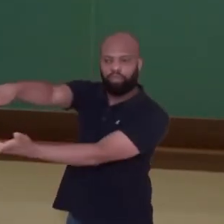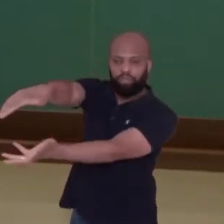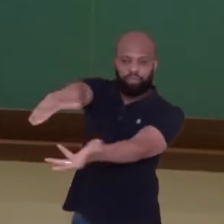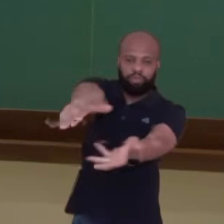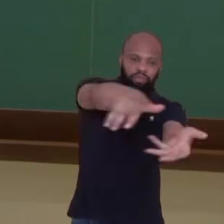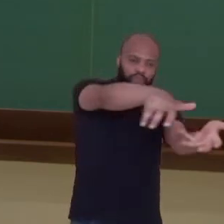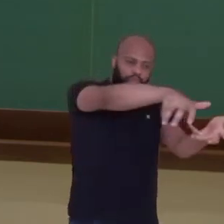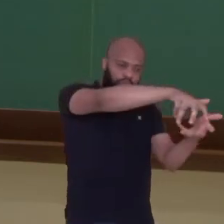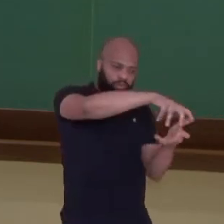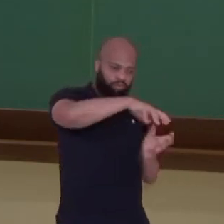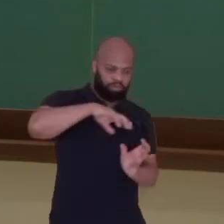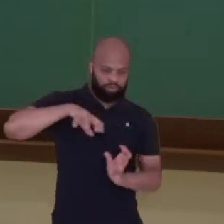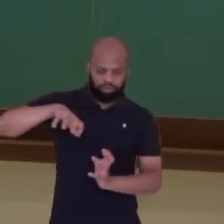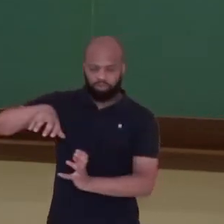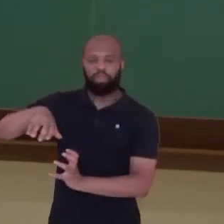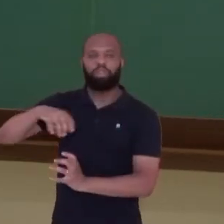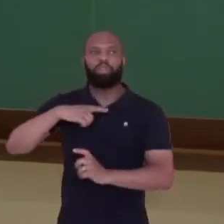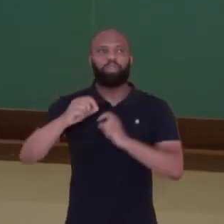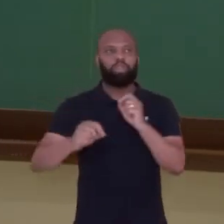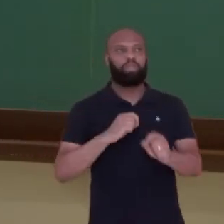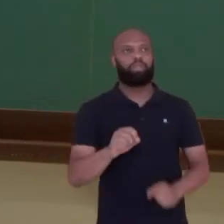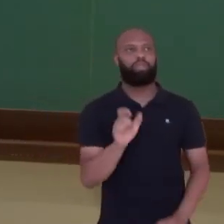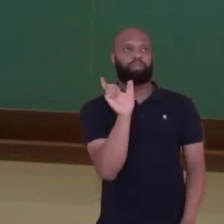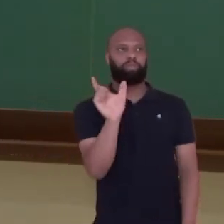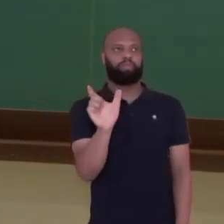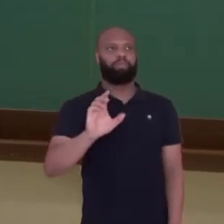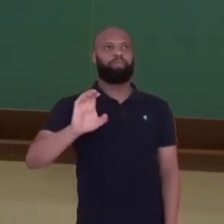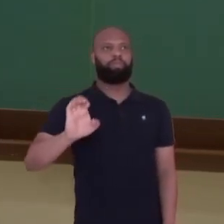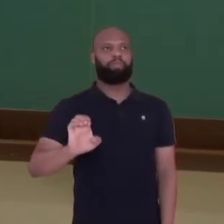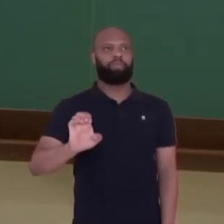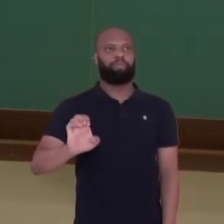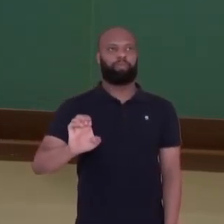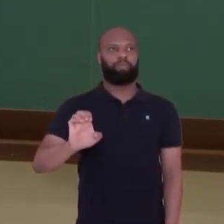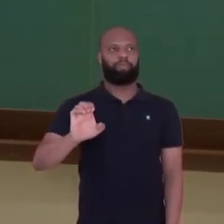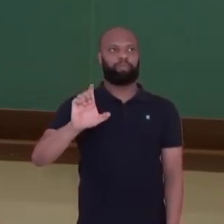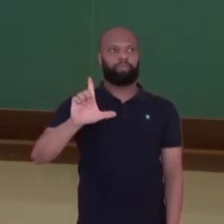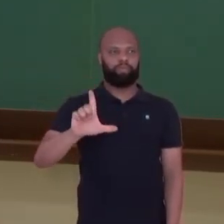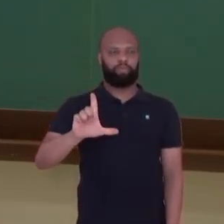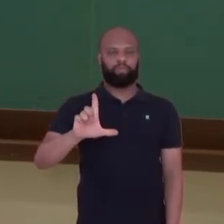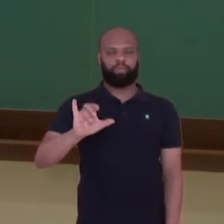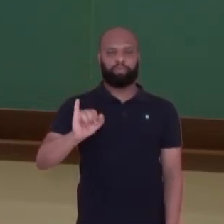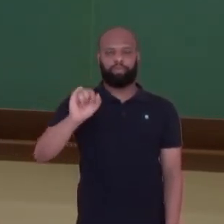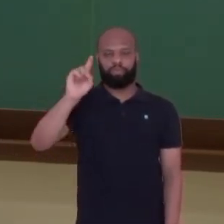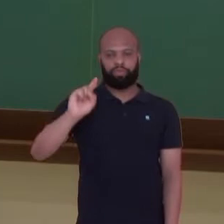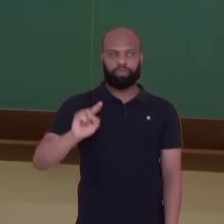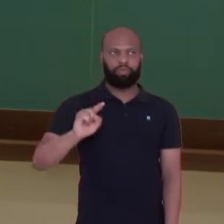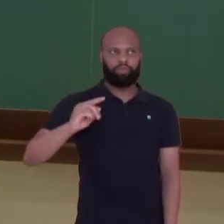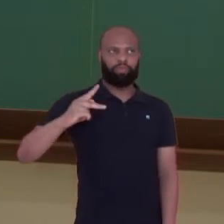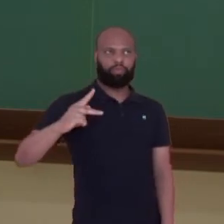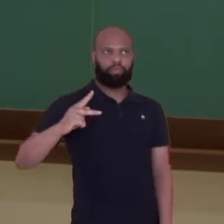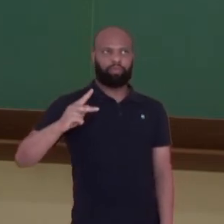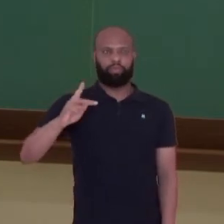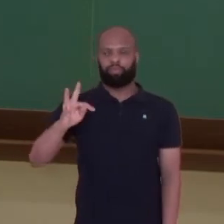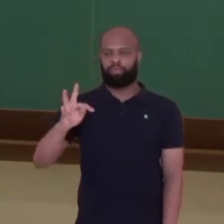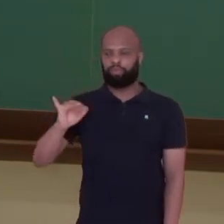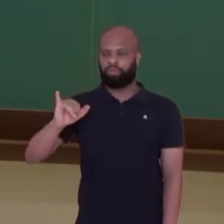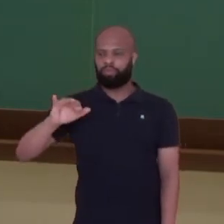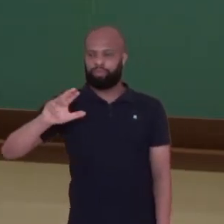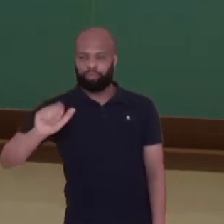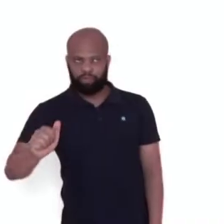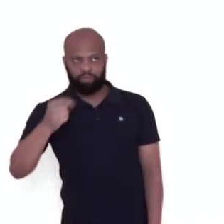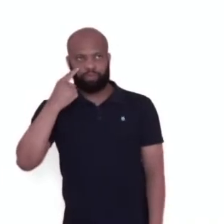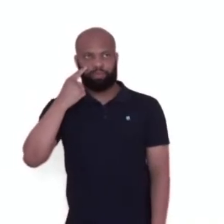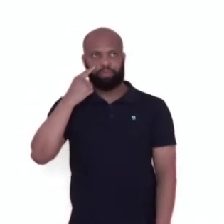Opa! Nós temos uma palavra diferente, órbita elíptica. Vamos dar uma olhada na